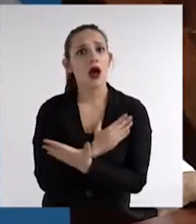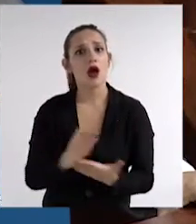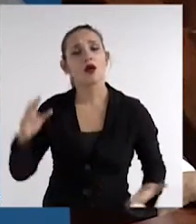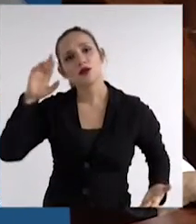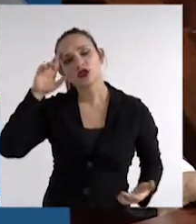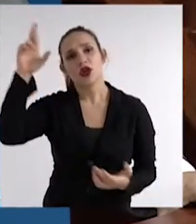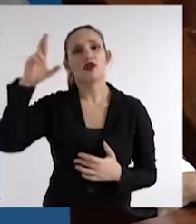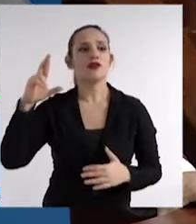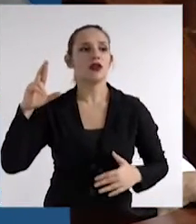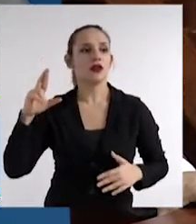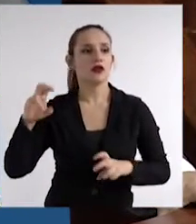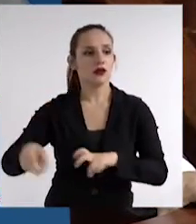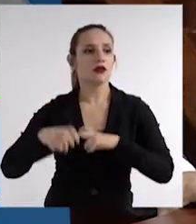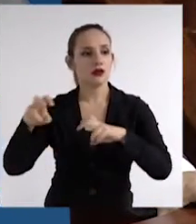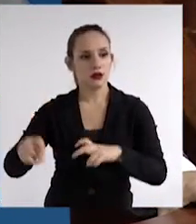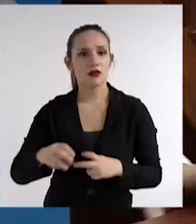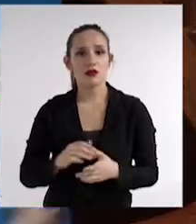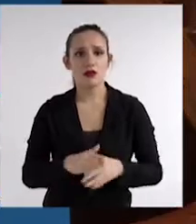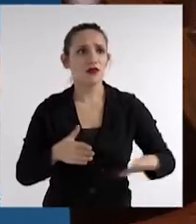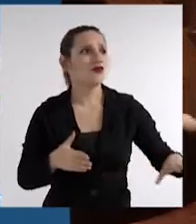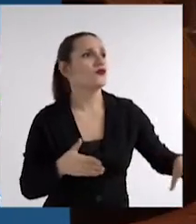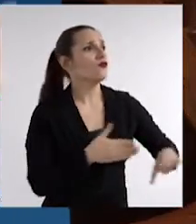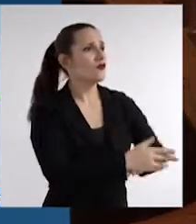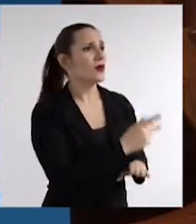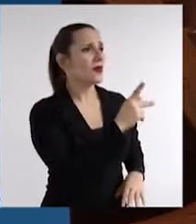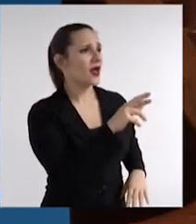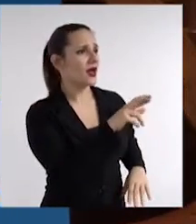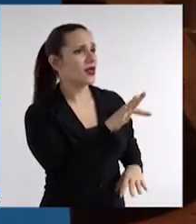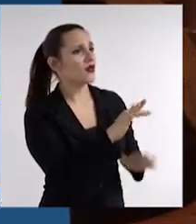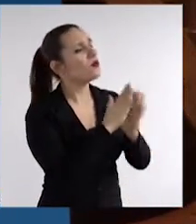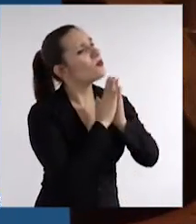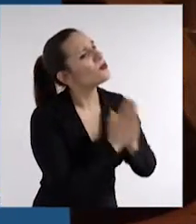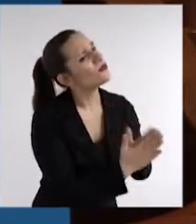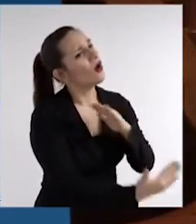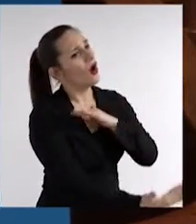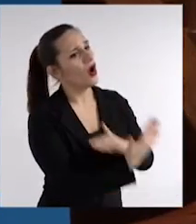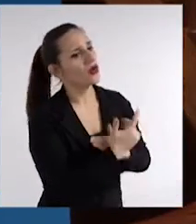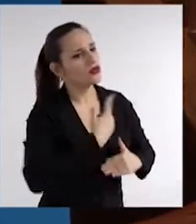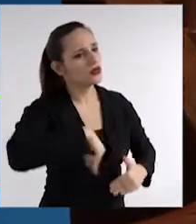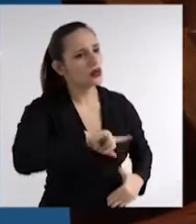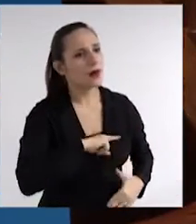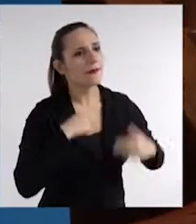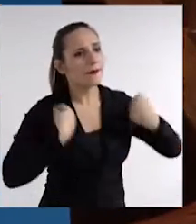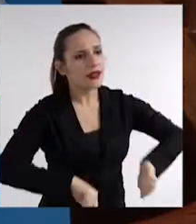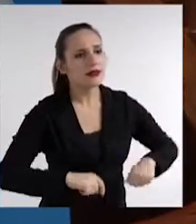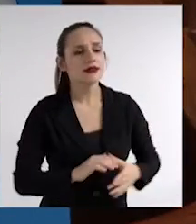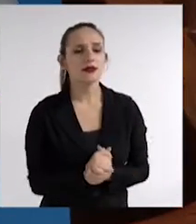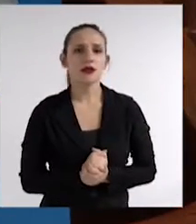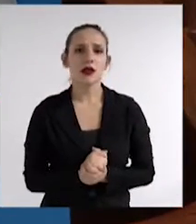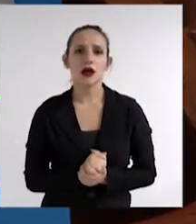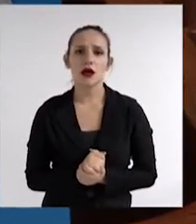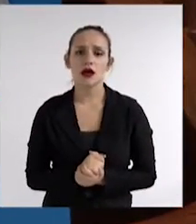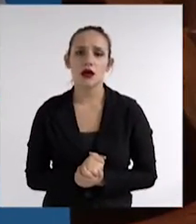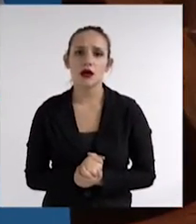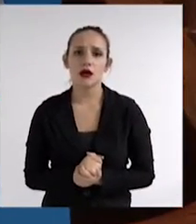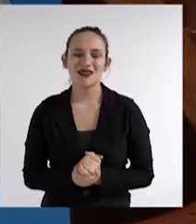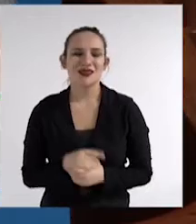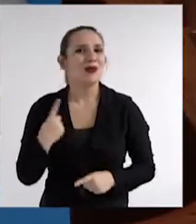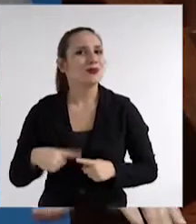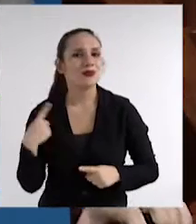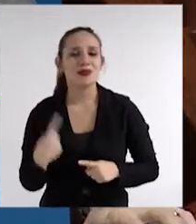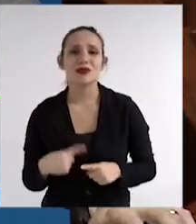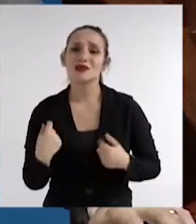foram até a Polícia Federal pedir apoio para poder passar com